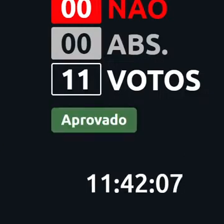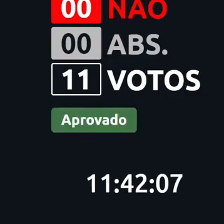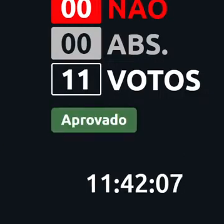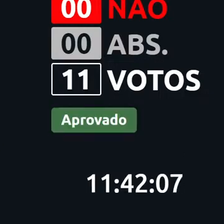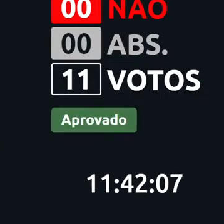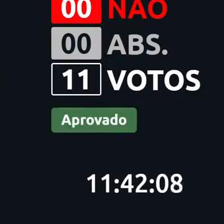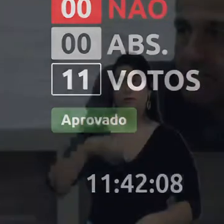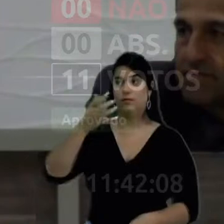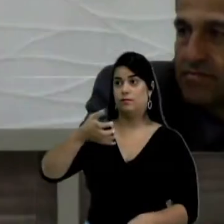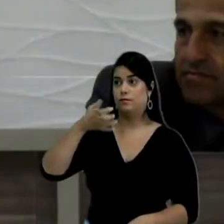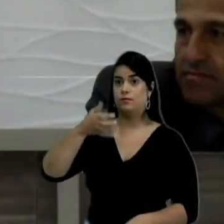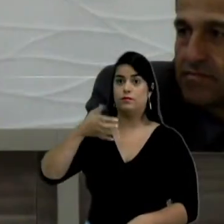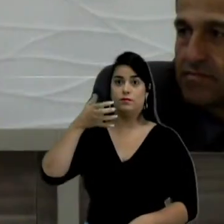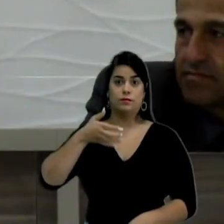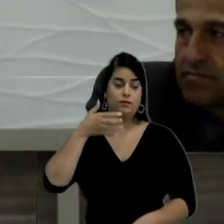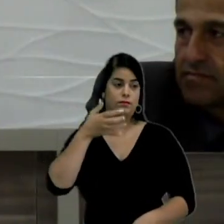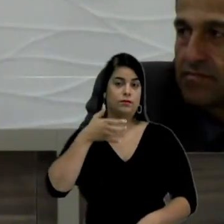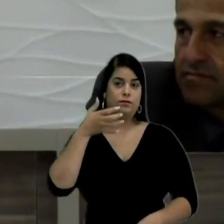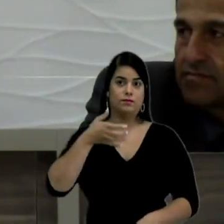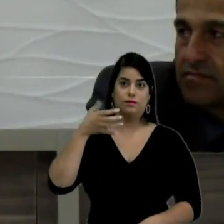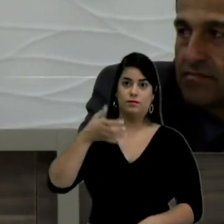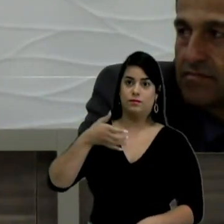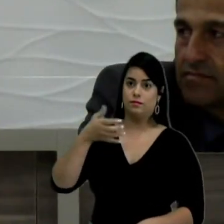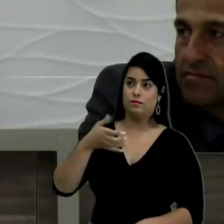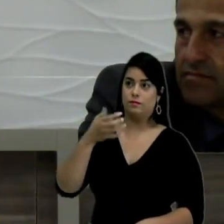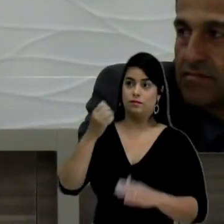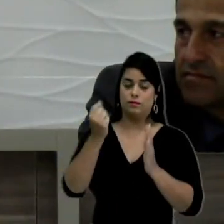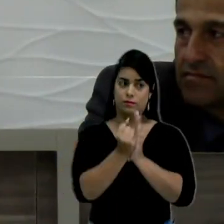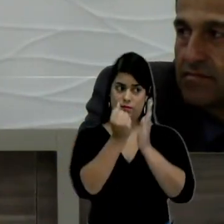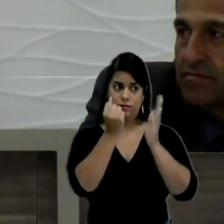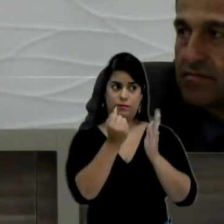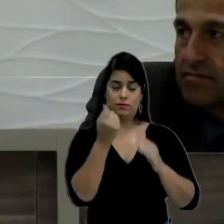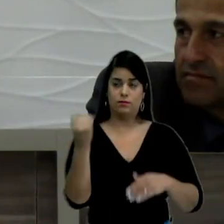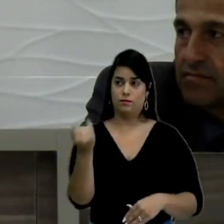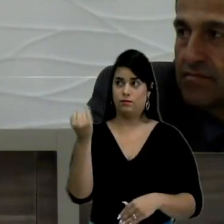Requerimentos verbais. Algum destaque?